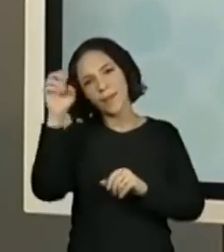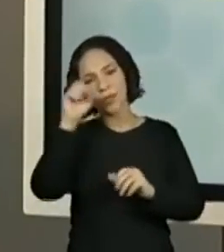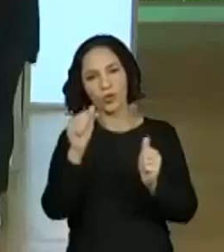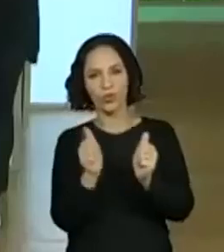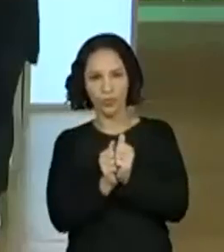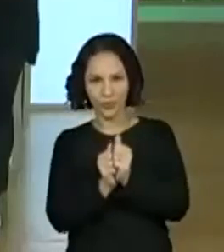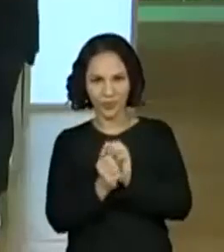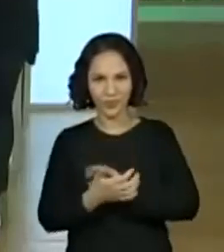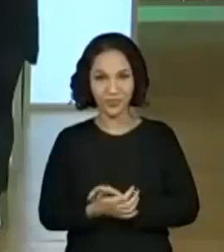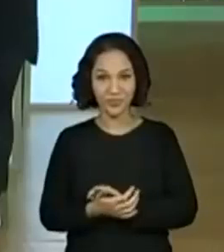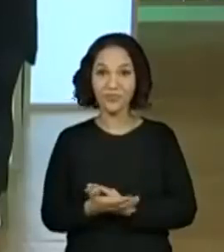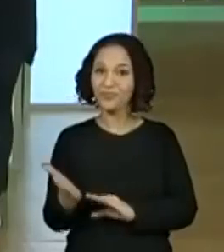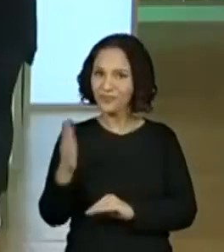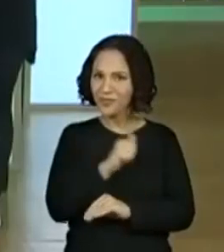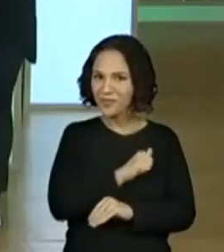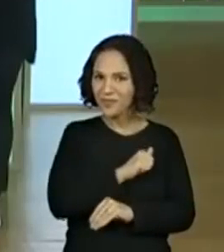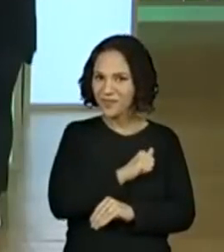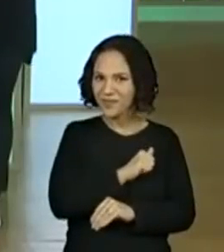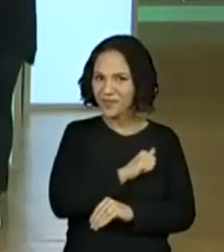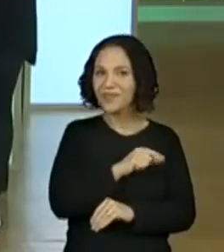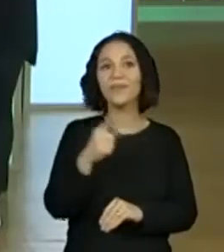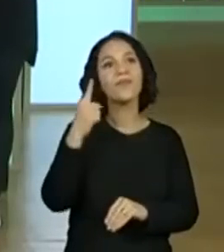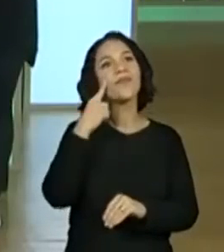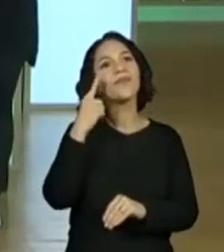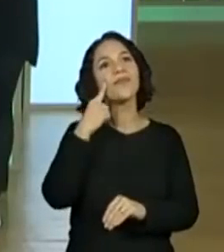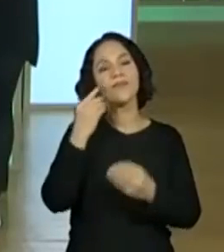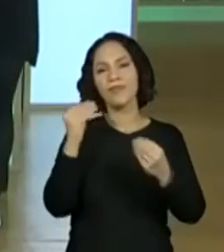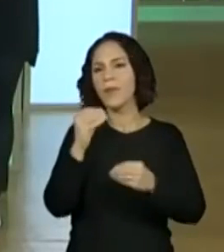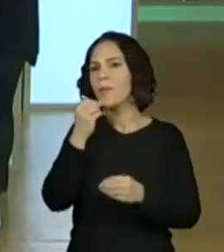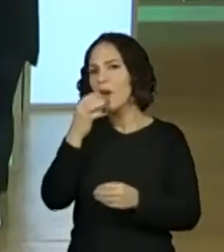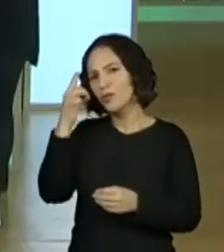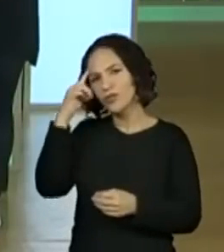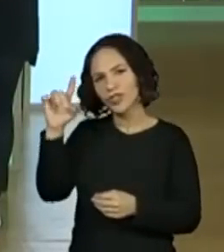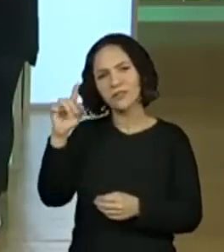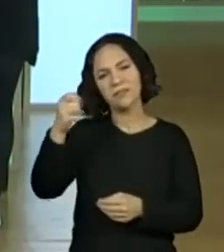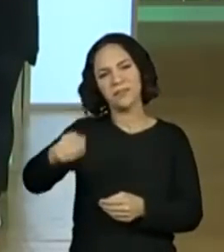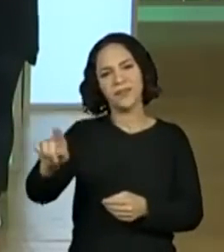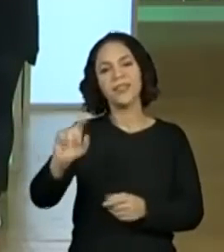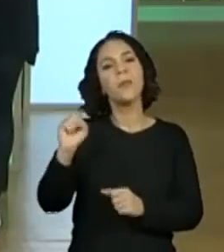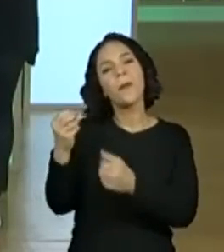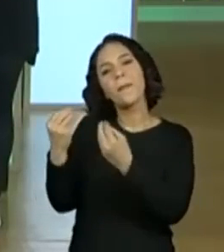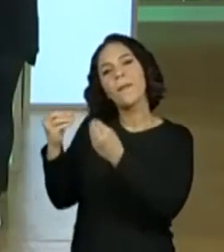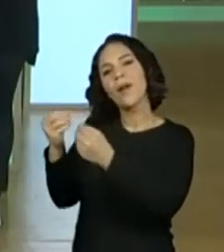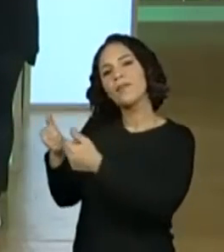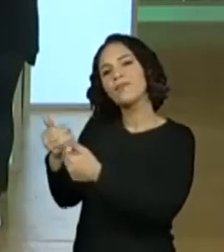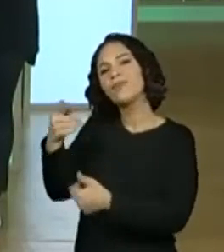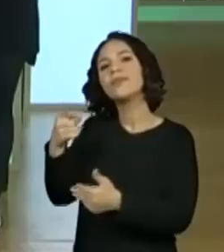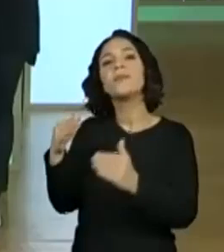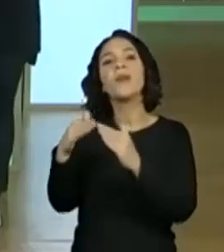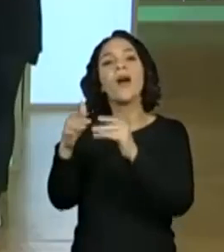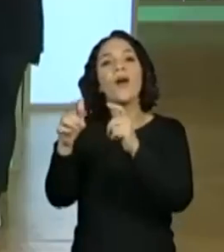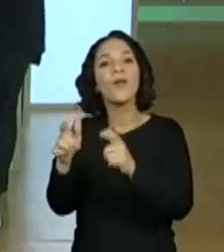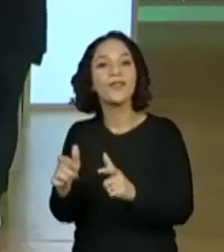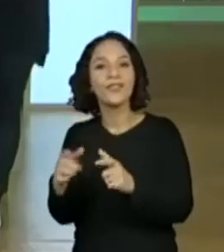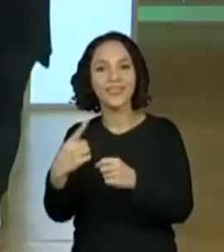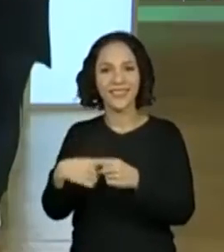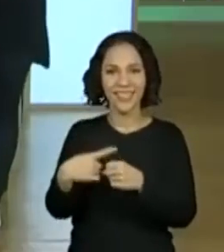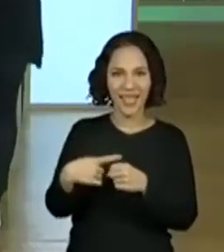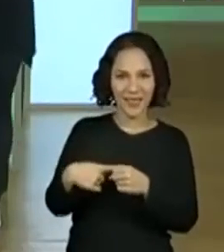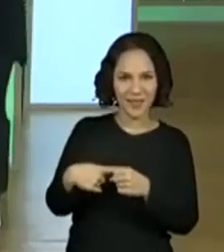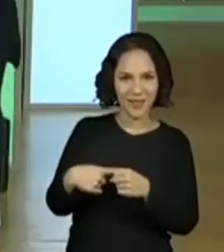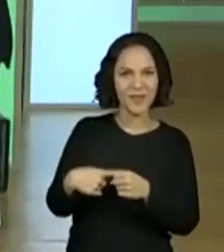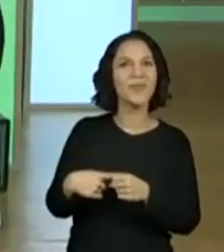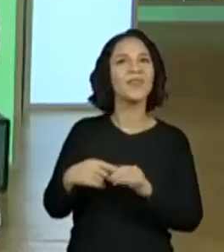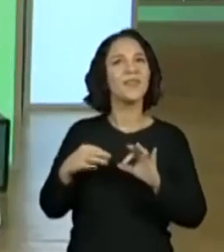tempo. Vamos lá? Elas vão colocar para a gente, ao invés do bom dia, a cidade, né? Diga de onde elas nome estão falando, e a cidade de onde está